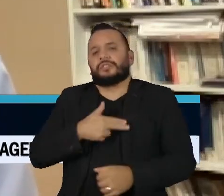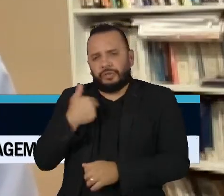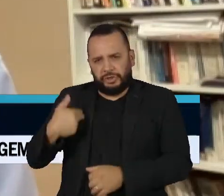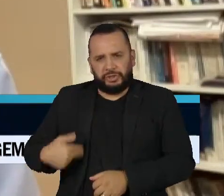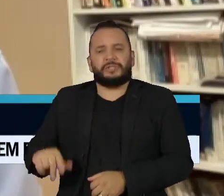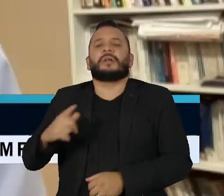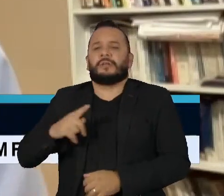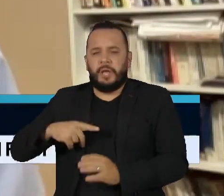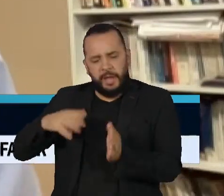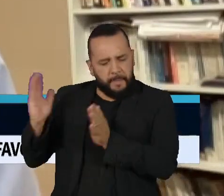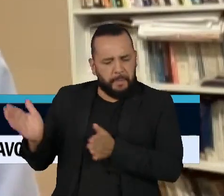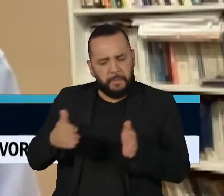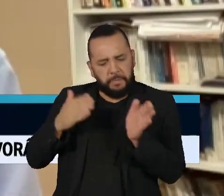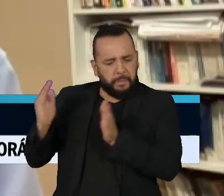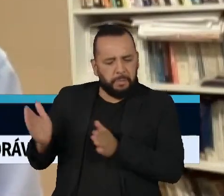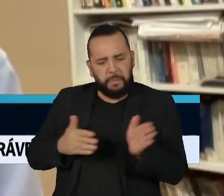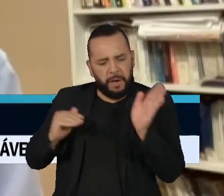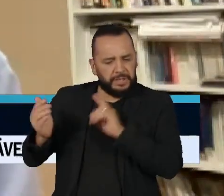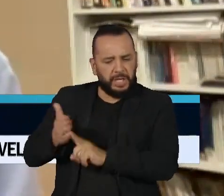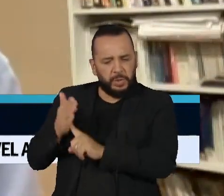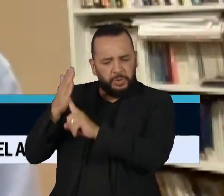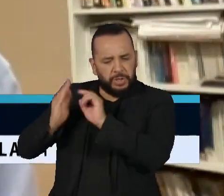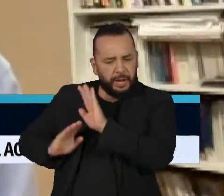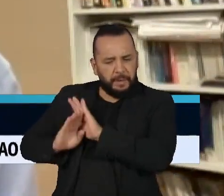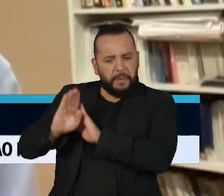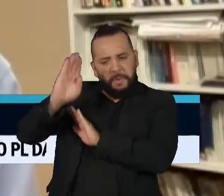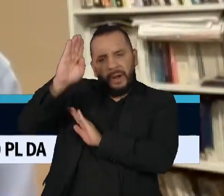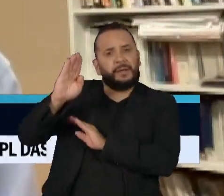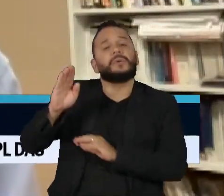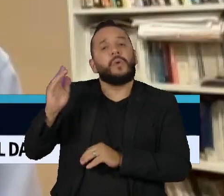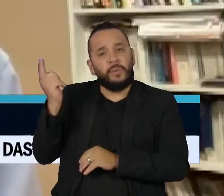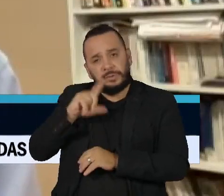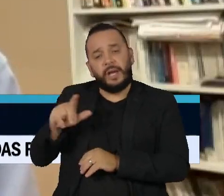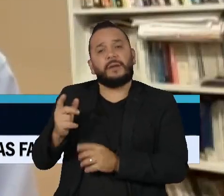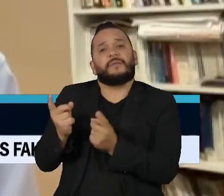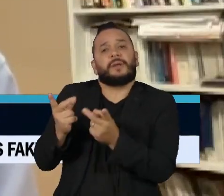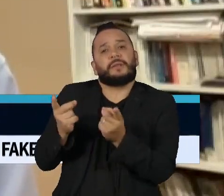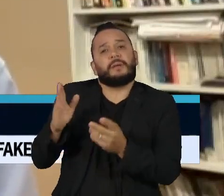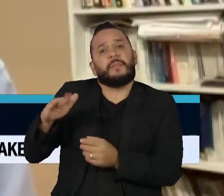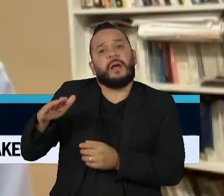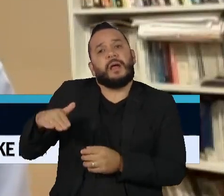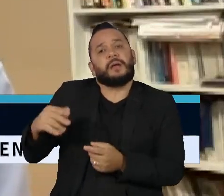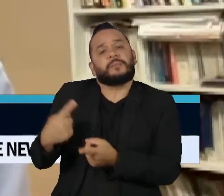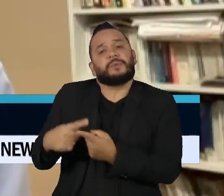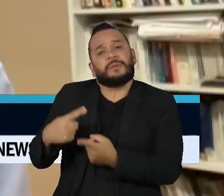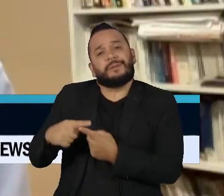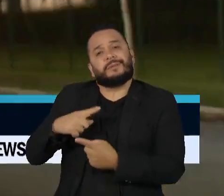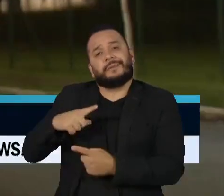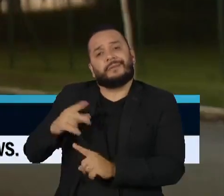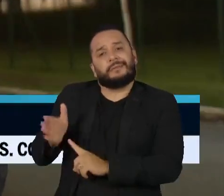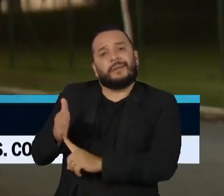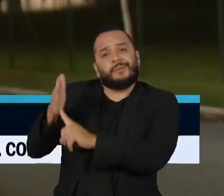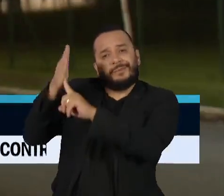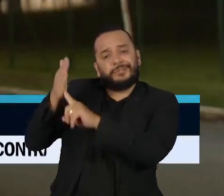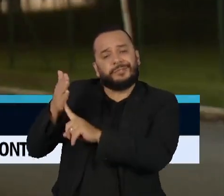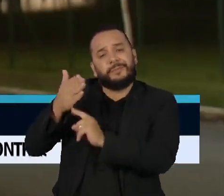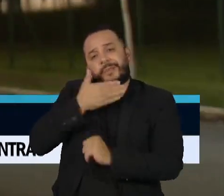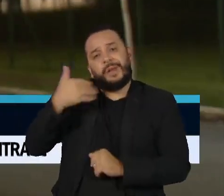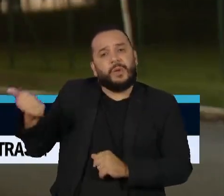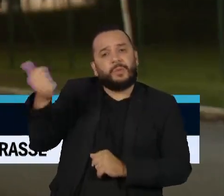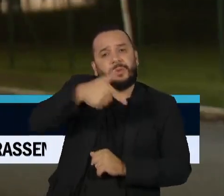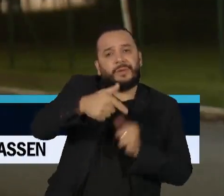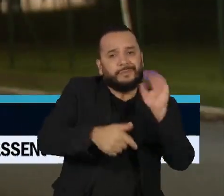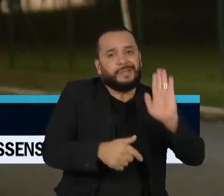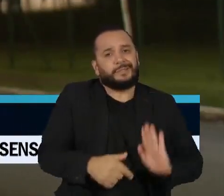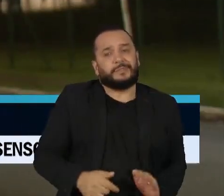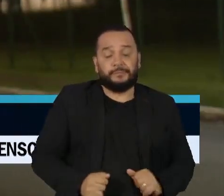conseguem produzir melhor e mais barato porque tem tecnologia mais avançada uma das preocupações